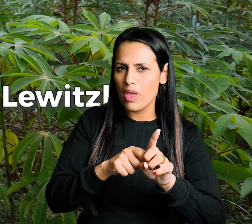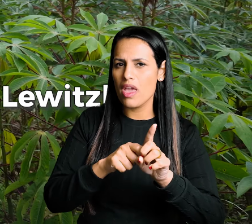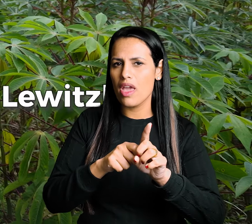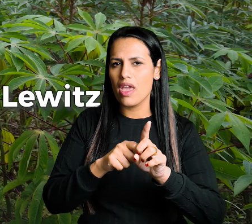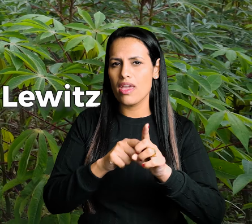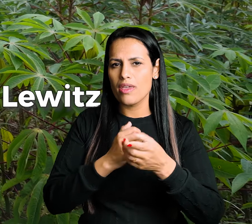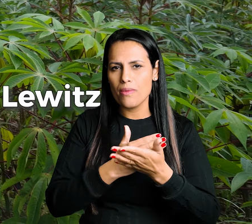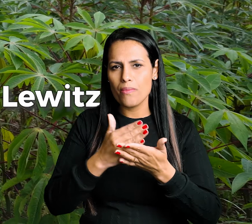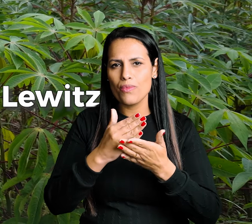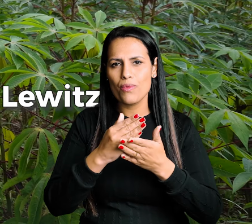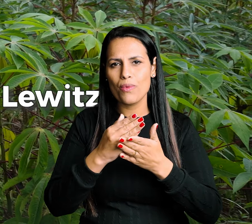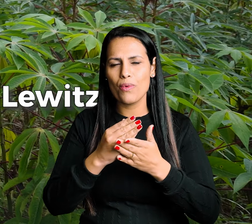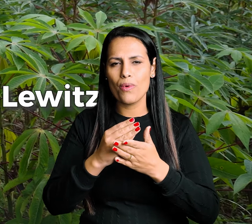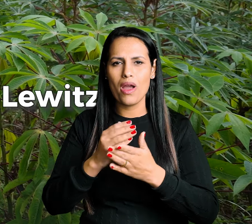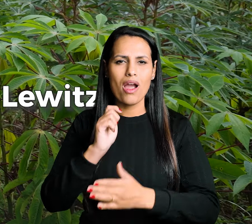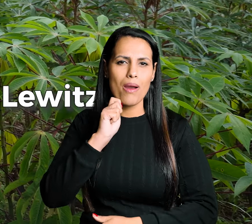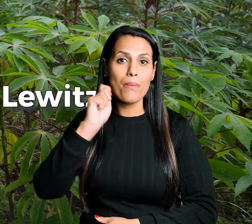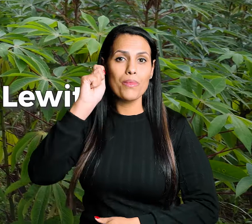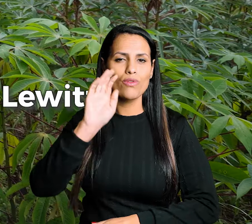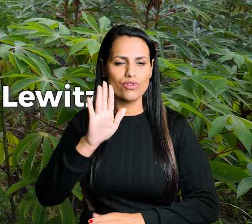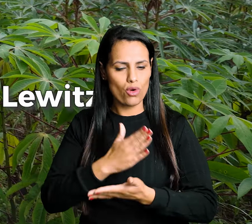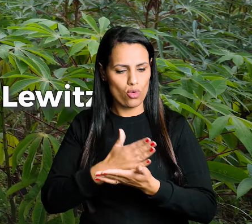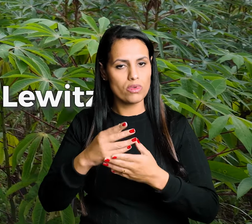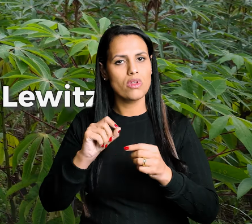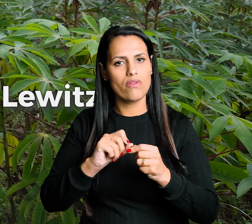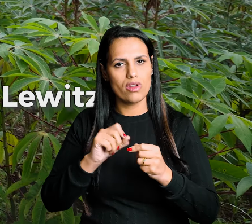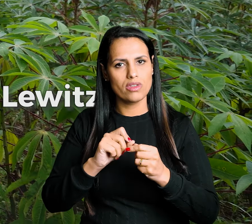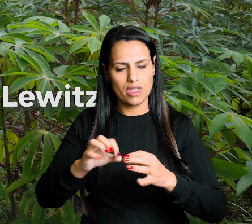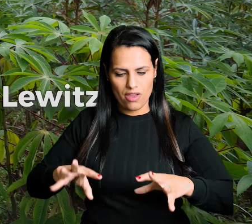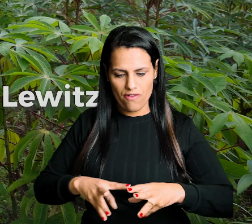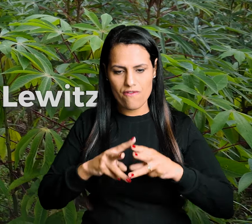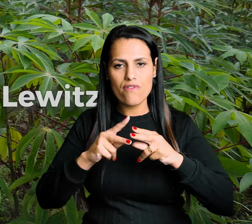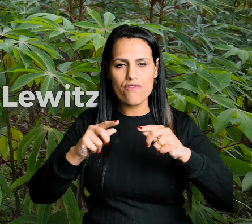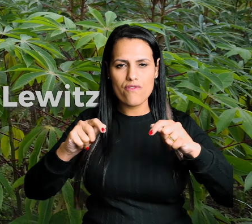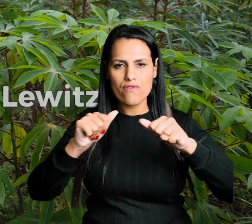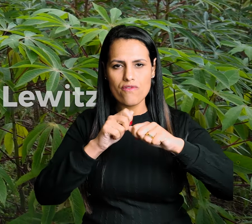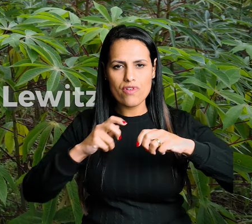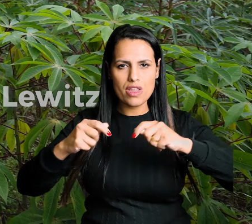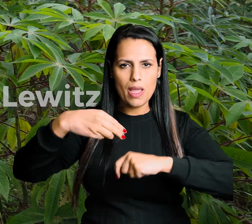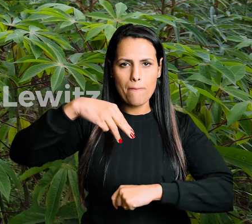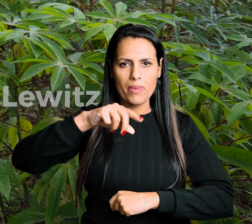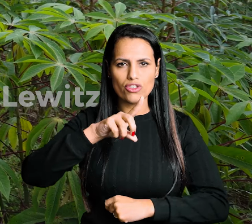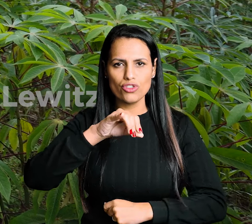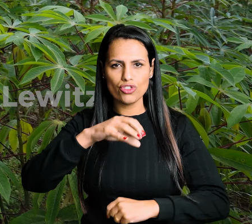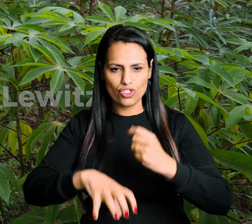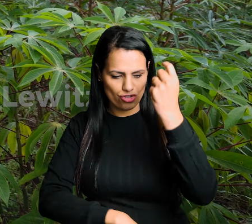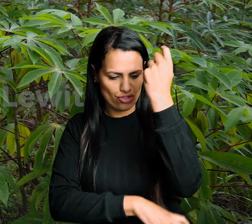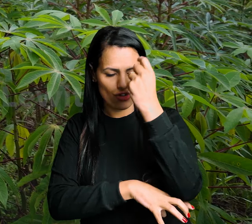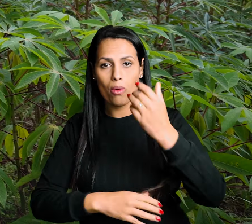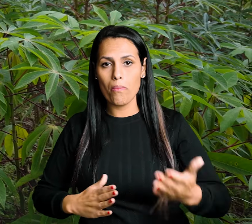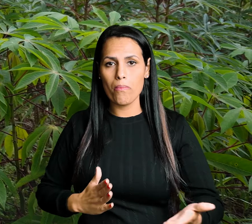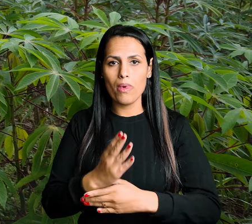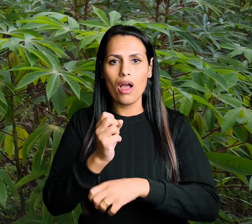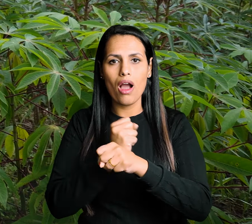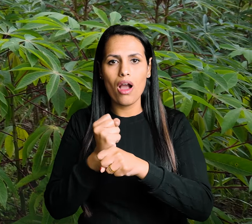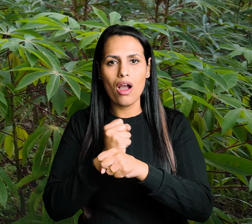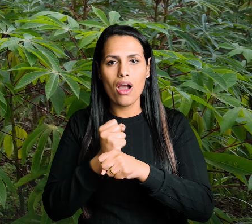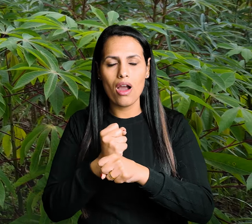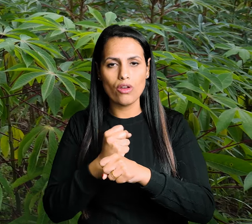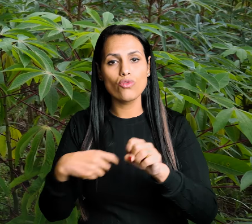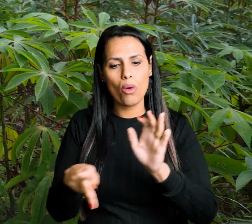abril, né, eles já começavam a fazer a farinha de mandioca. Faziam a farinha para passar o ano. E da própria